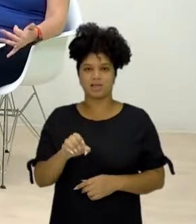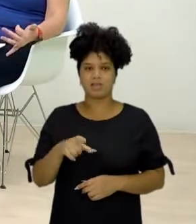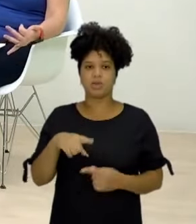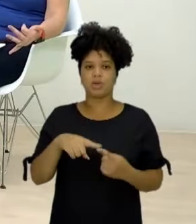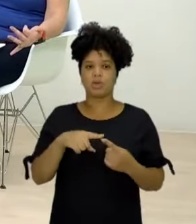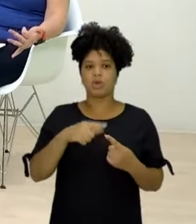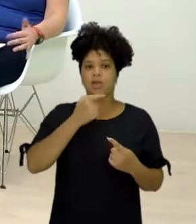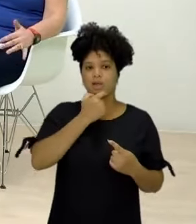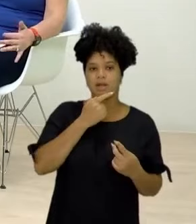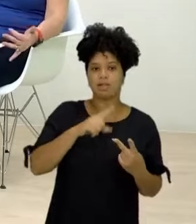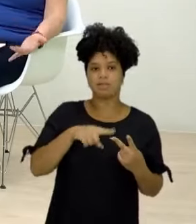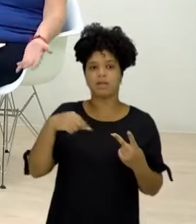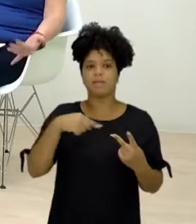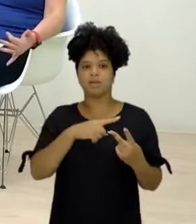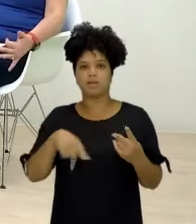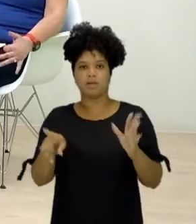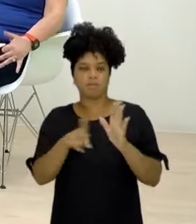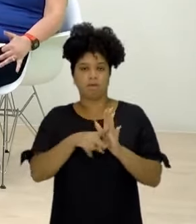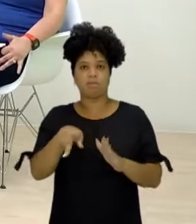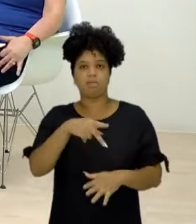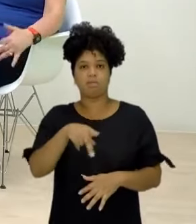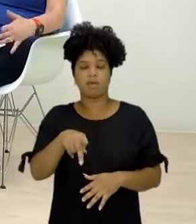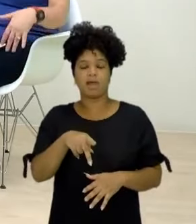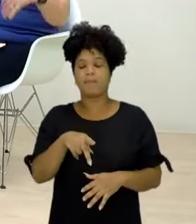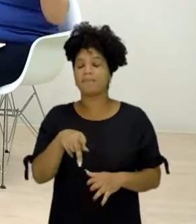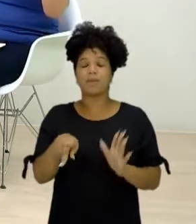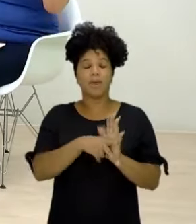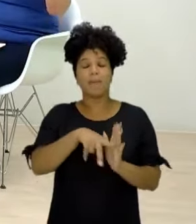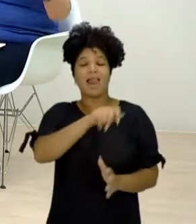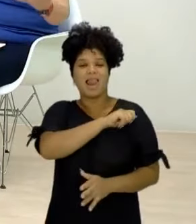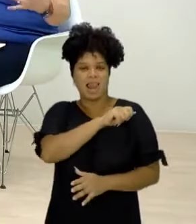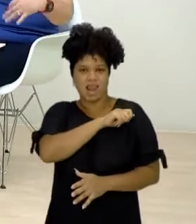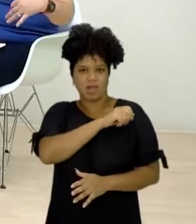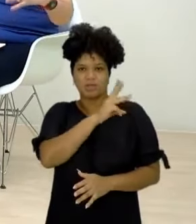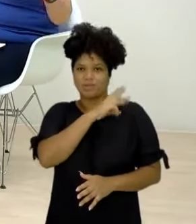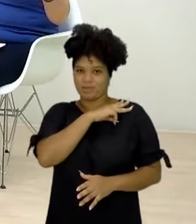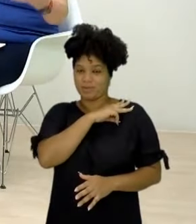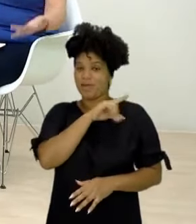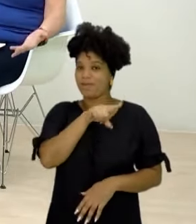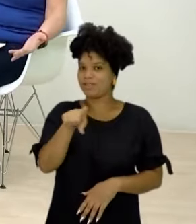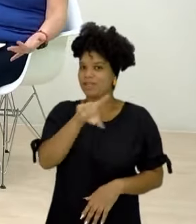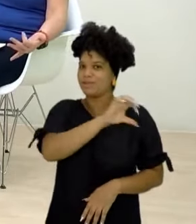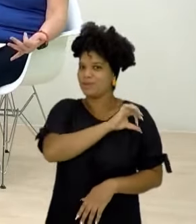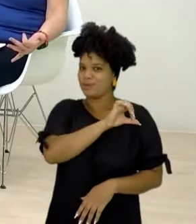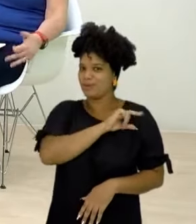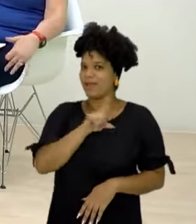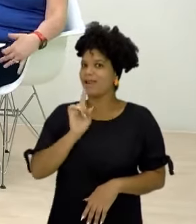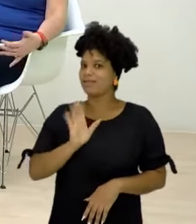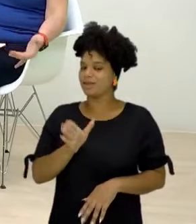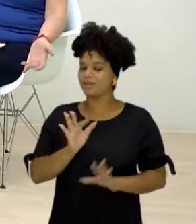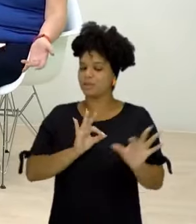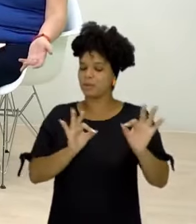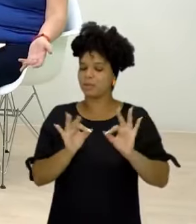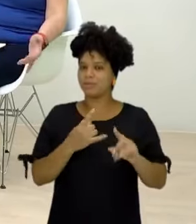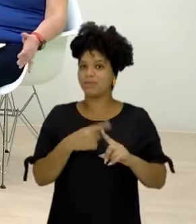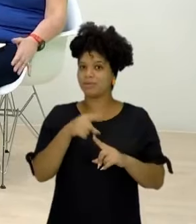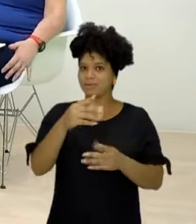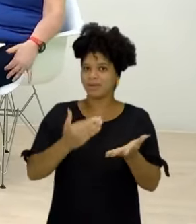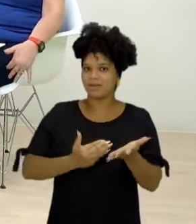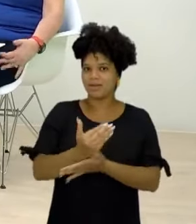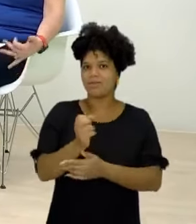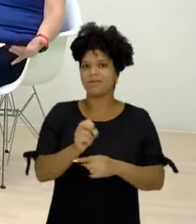para os alunos do ensino médio. Então, vocês do nono ano. Ano que vem já se preparam, né, para o ensino